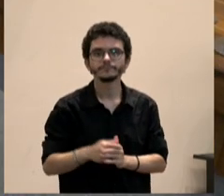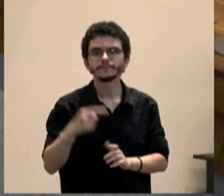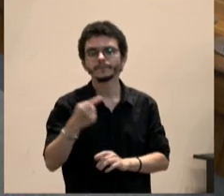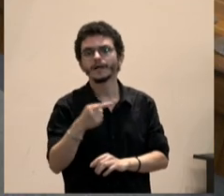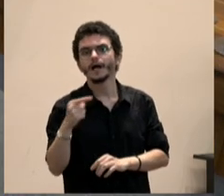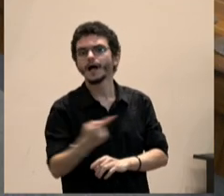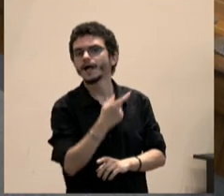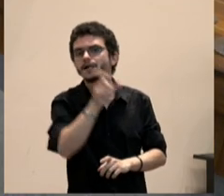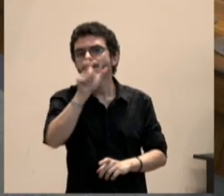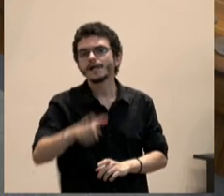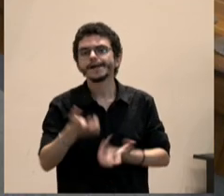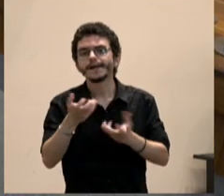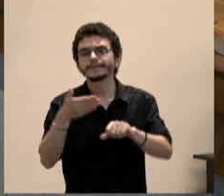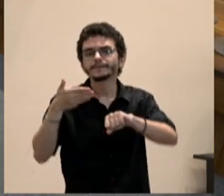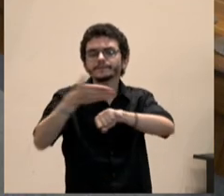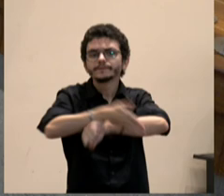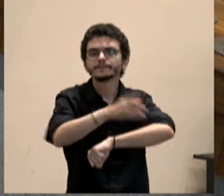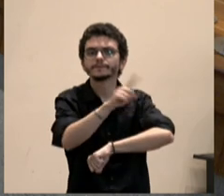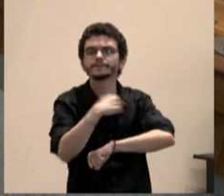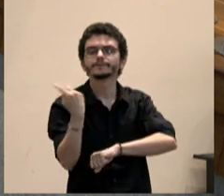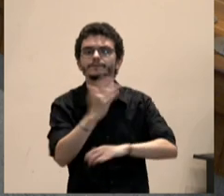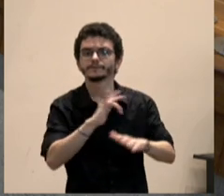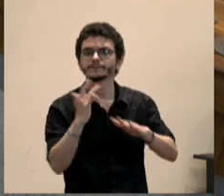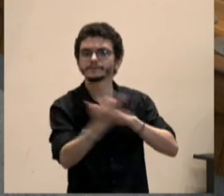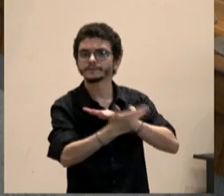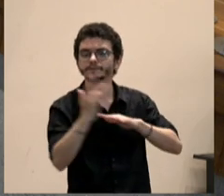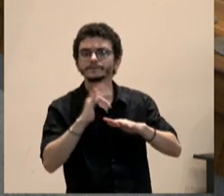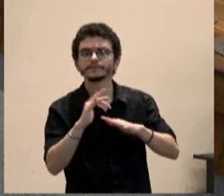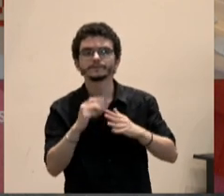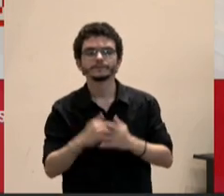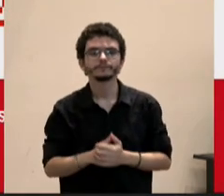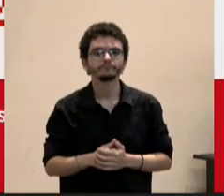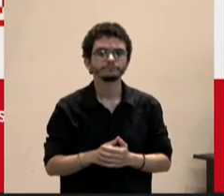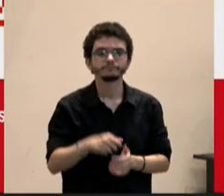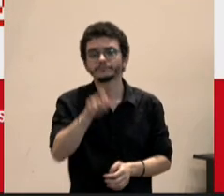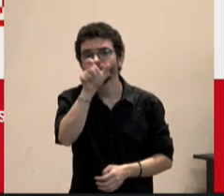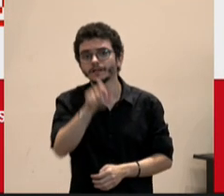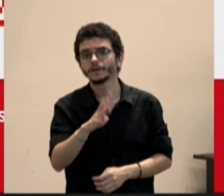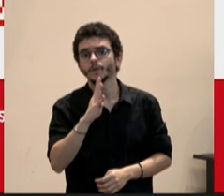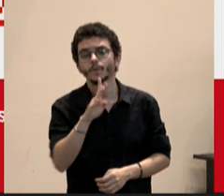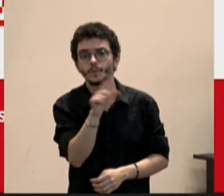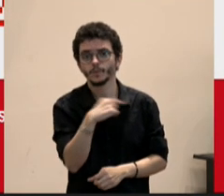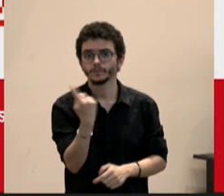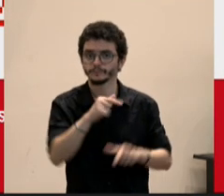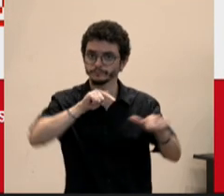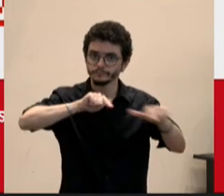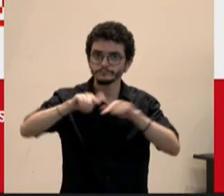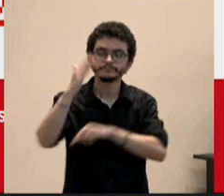quiser acessar as nossas redes. Quem conhece o nosso trabalho sabe que